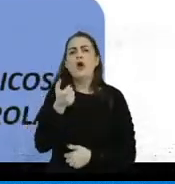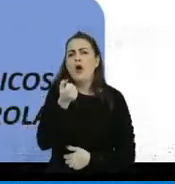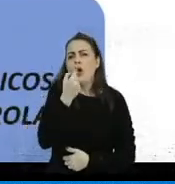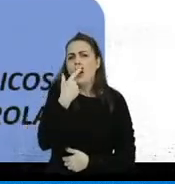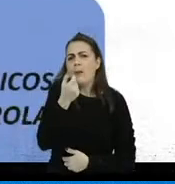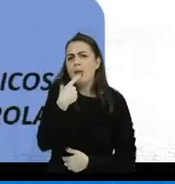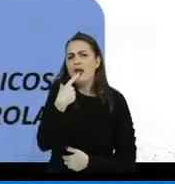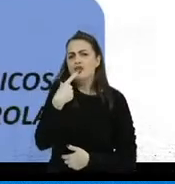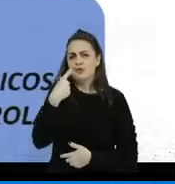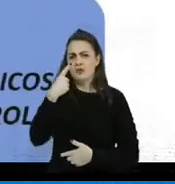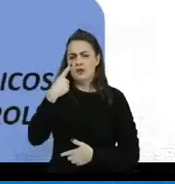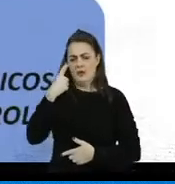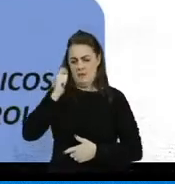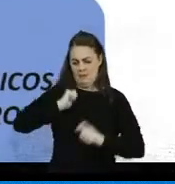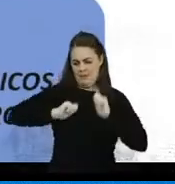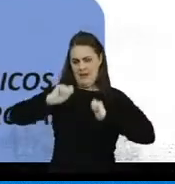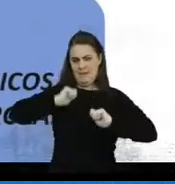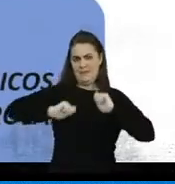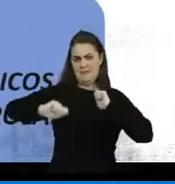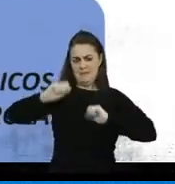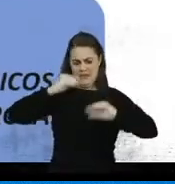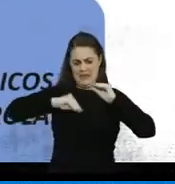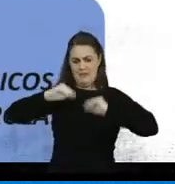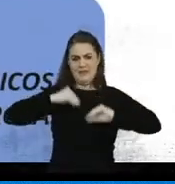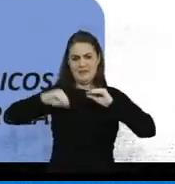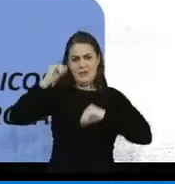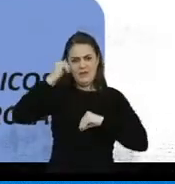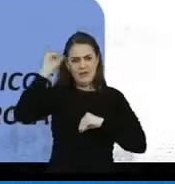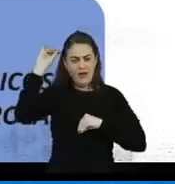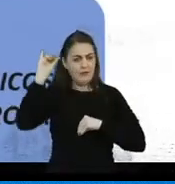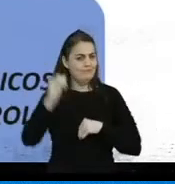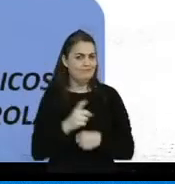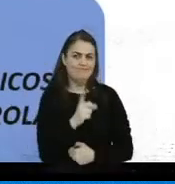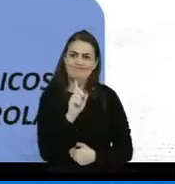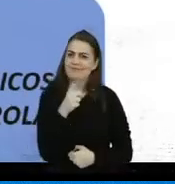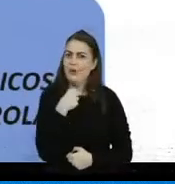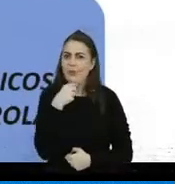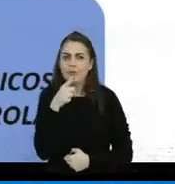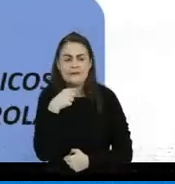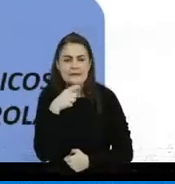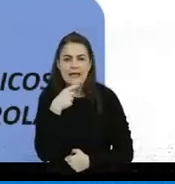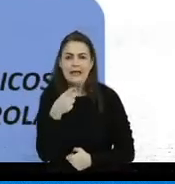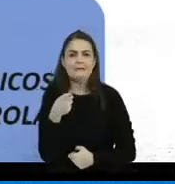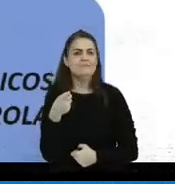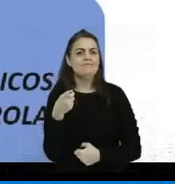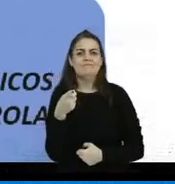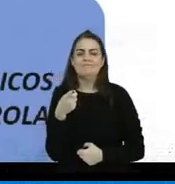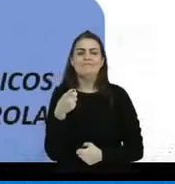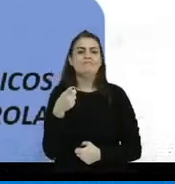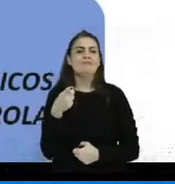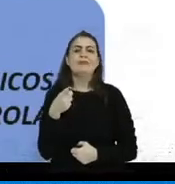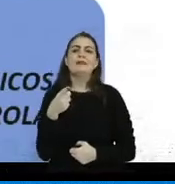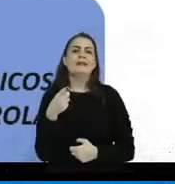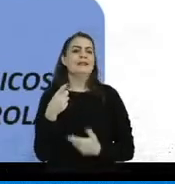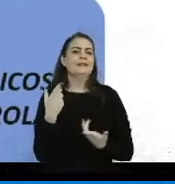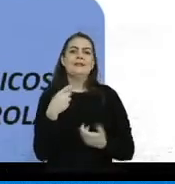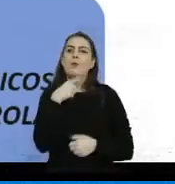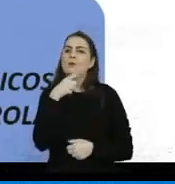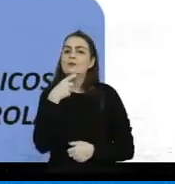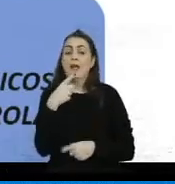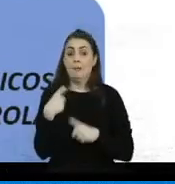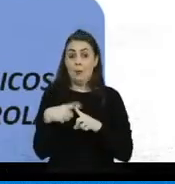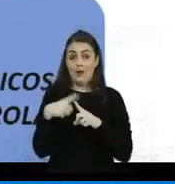pessoas que ficam bem simplesmente tomando um antidepressivo para fibromialgia. Elas sabem que não ficam. E aí tomam analgésicos,